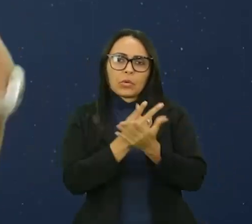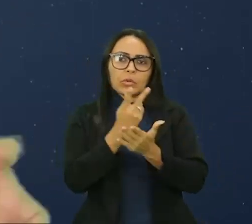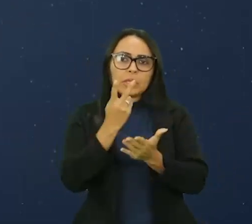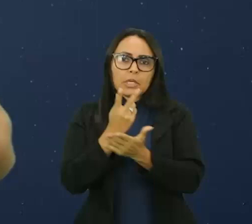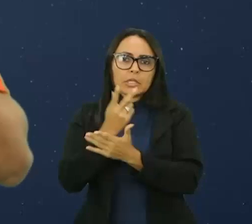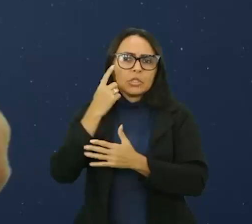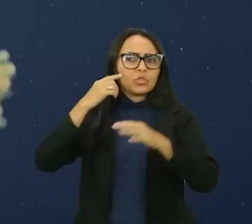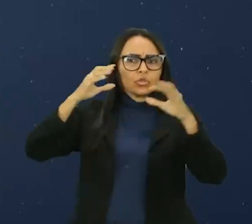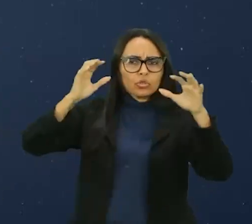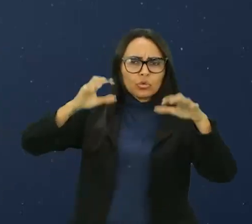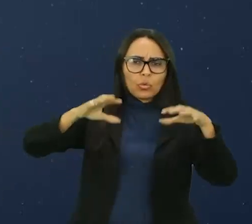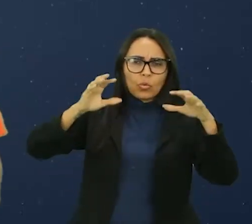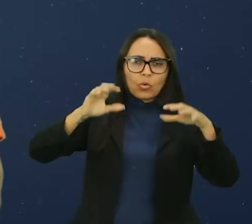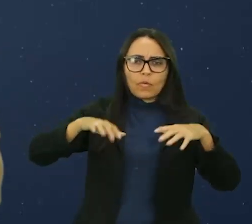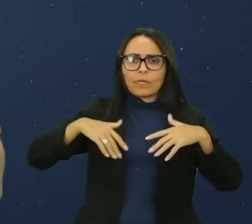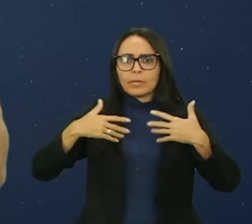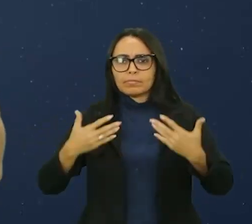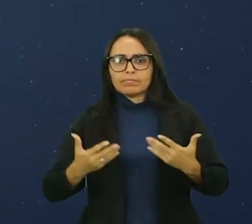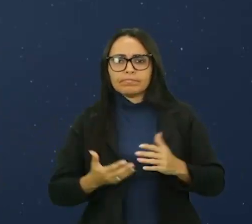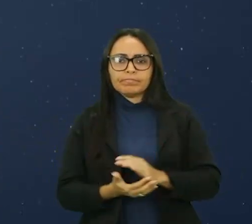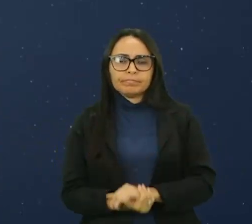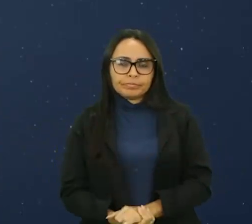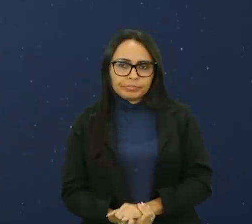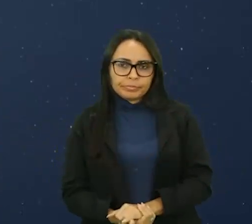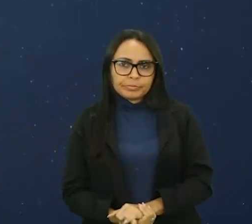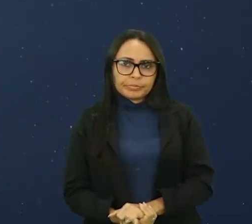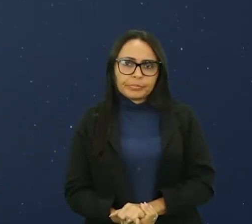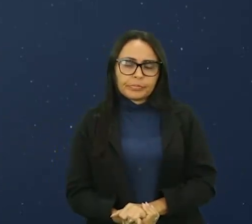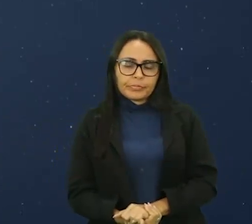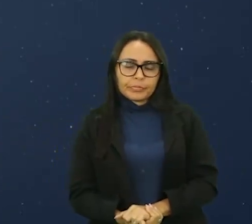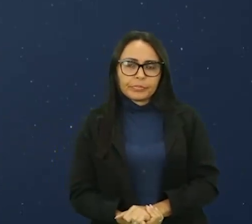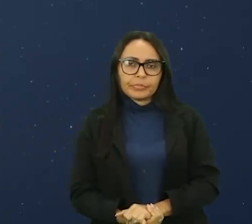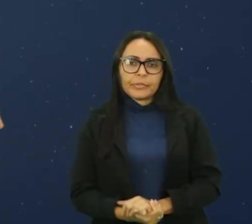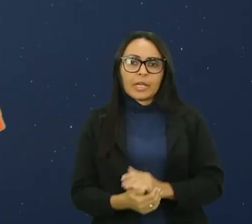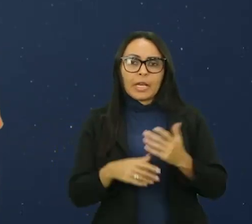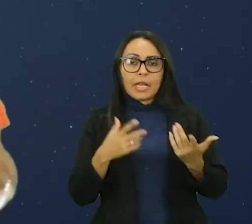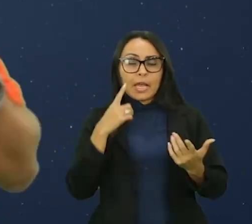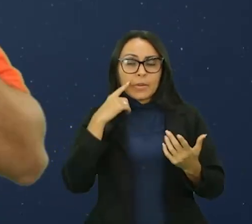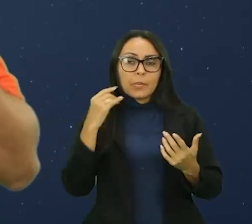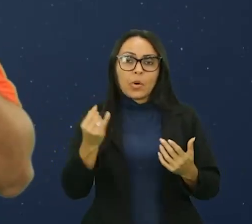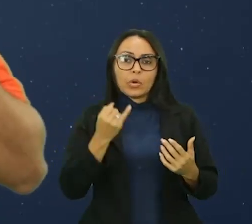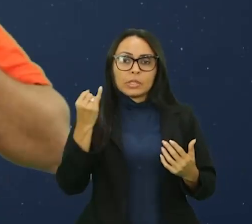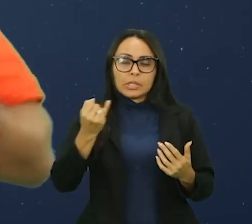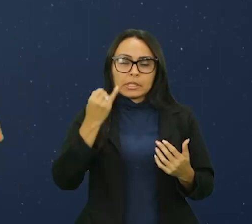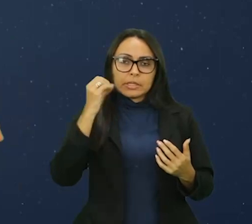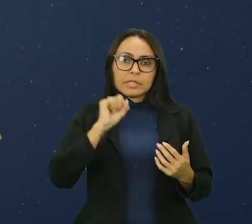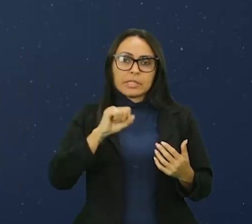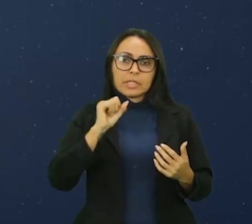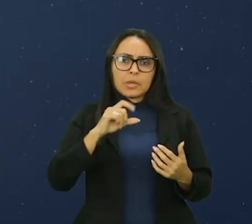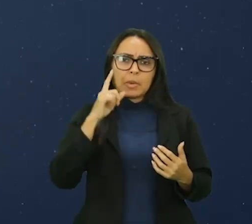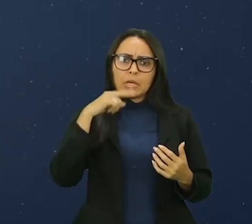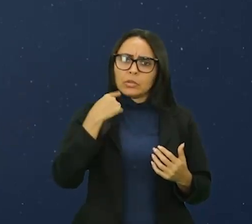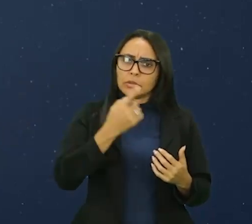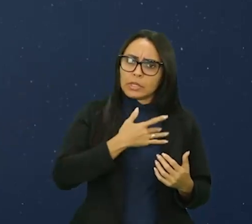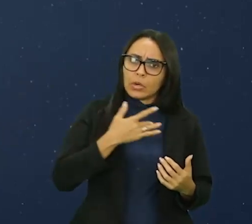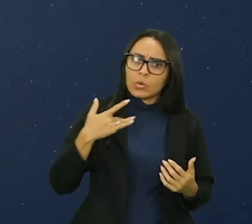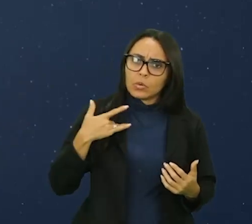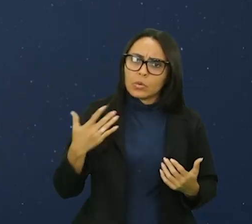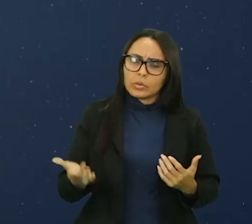Chuva, neve, enfim, todos esses. Então a umidade, ela é super importante, inclusive para a nossa saúde,